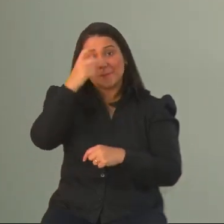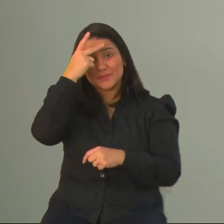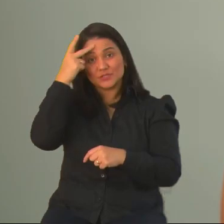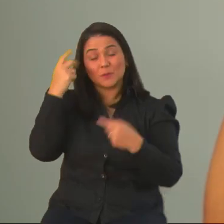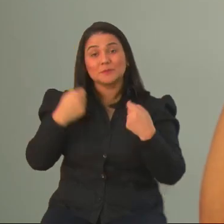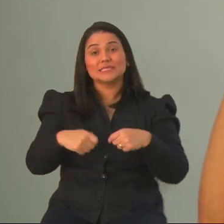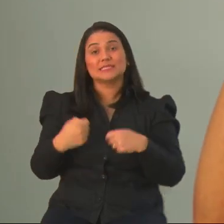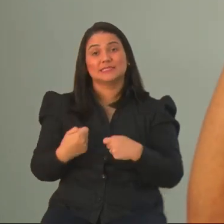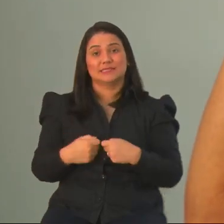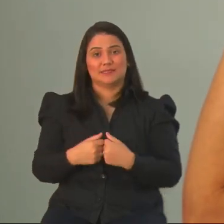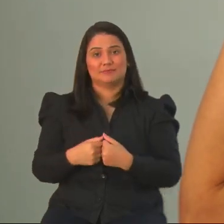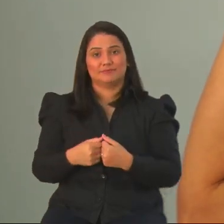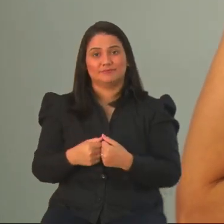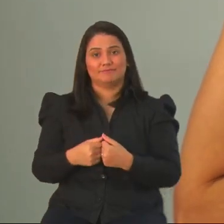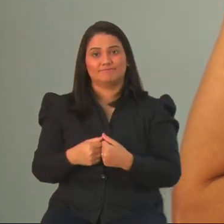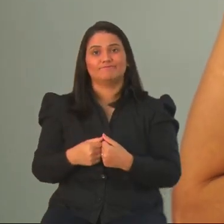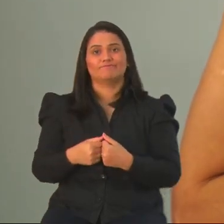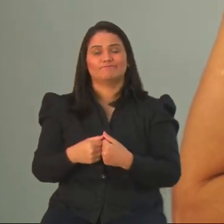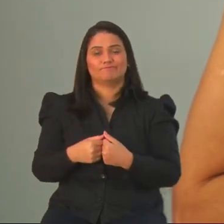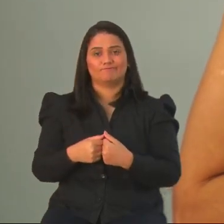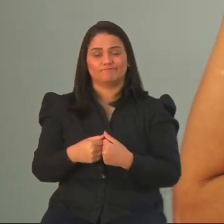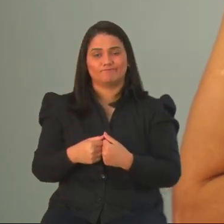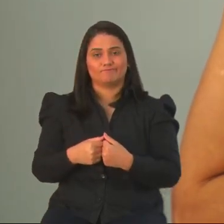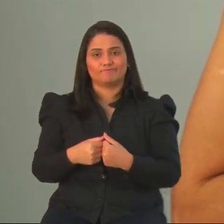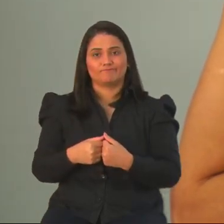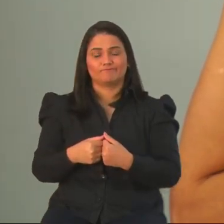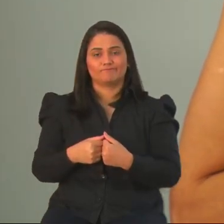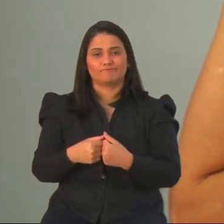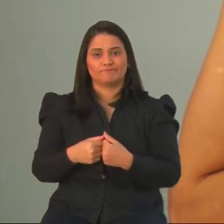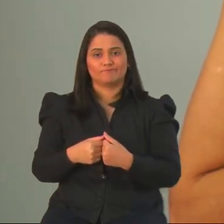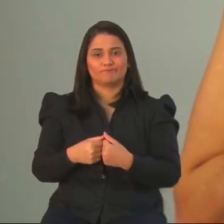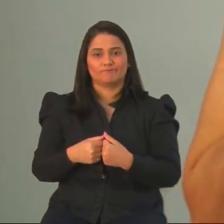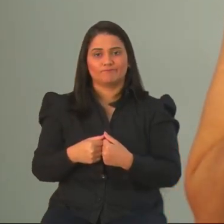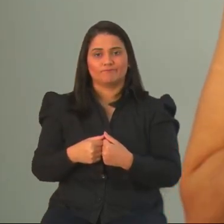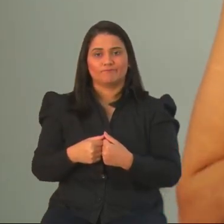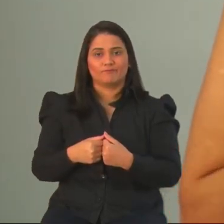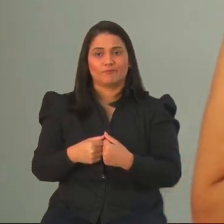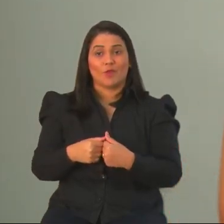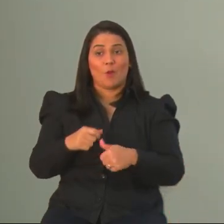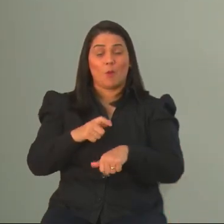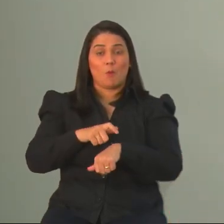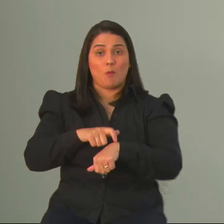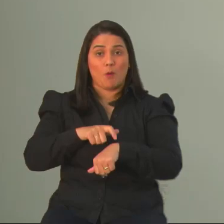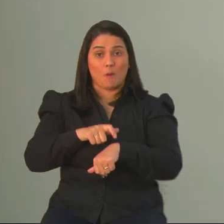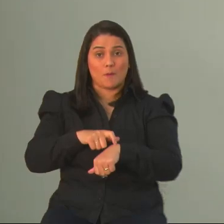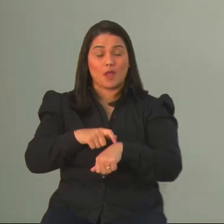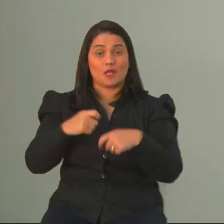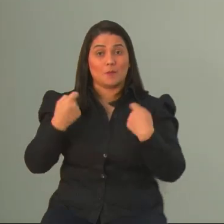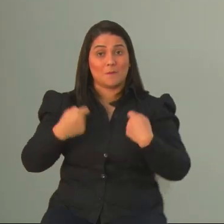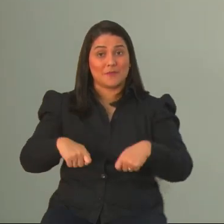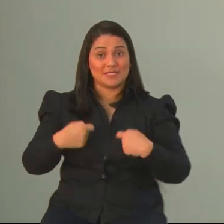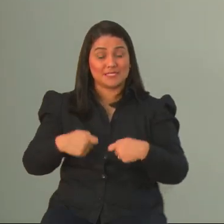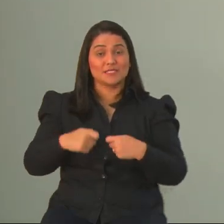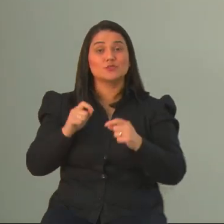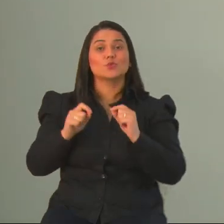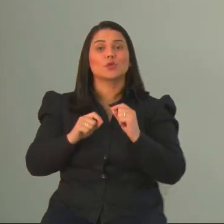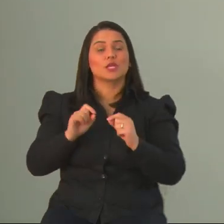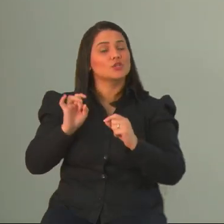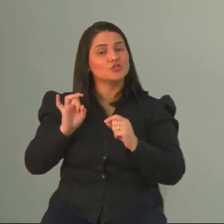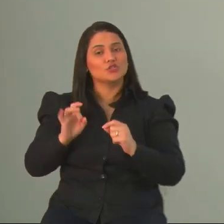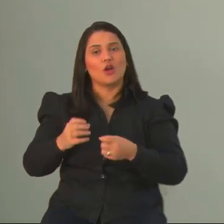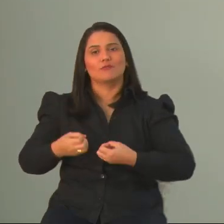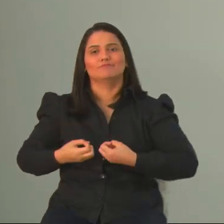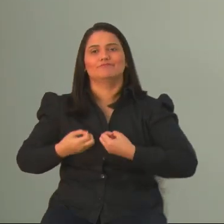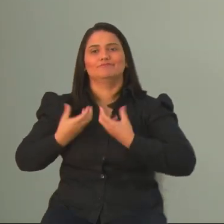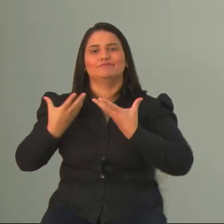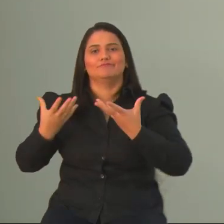precisa em cada momento. E aquele momento eu só precisava desabafar.